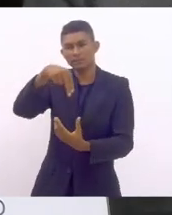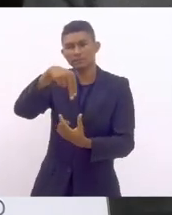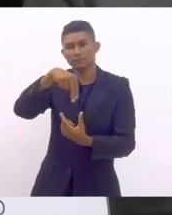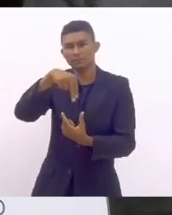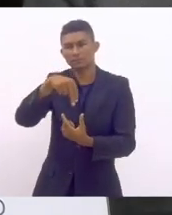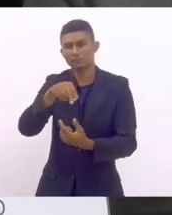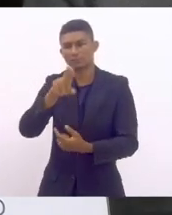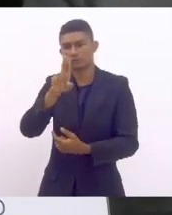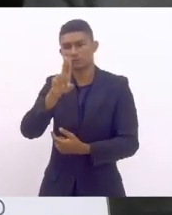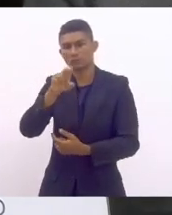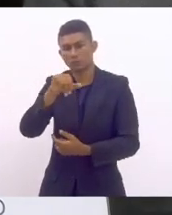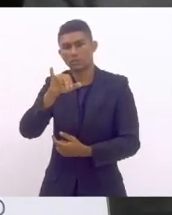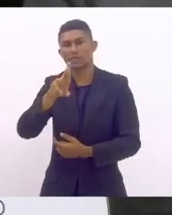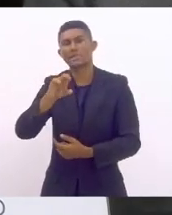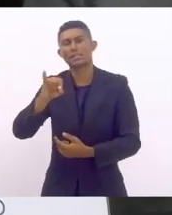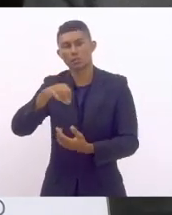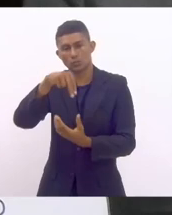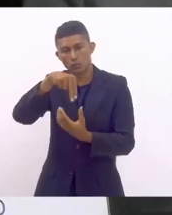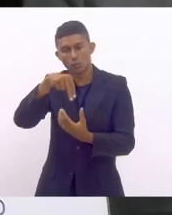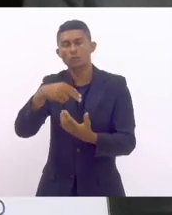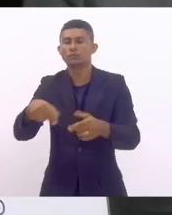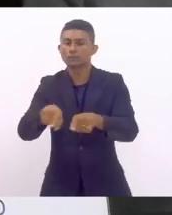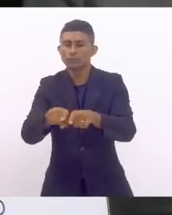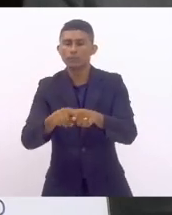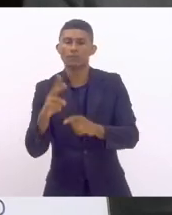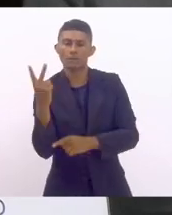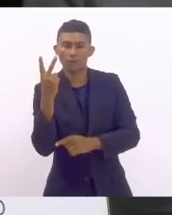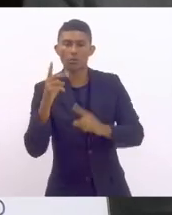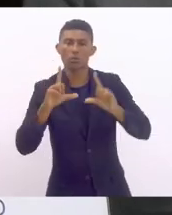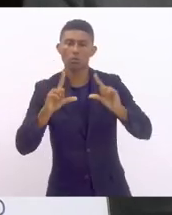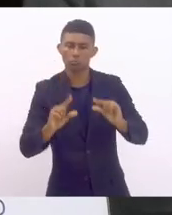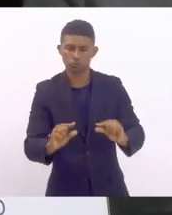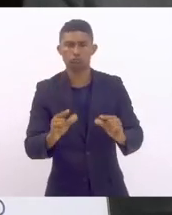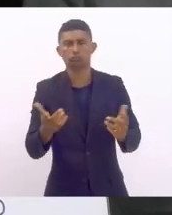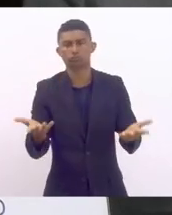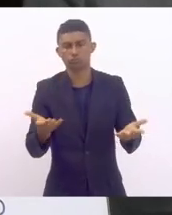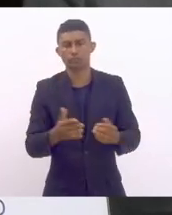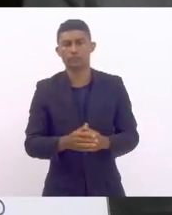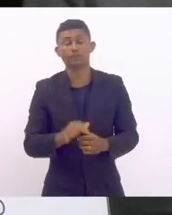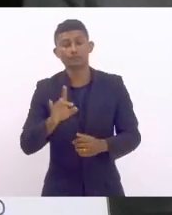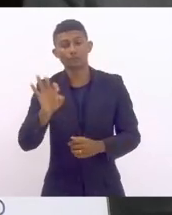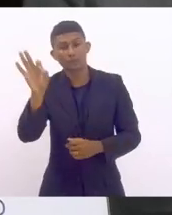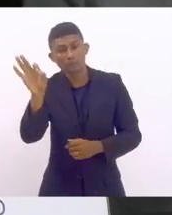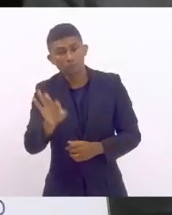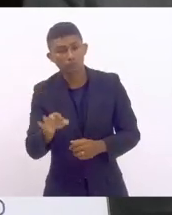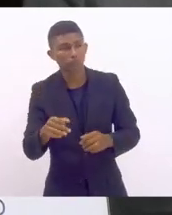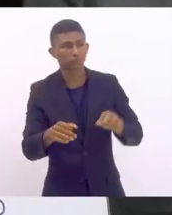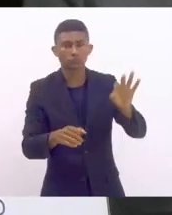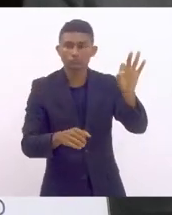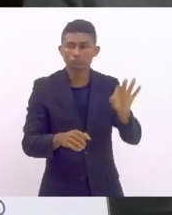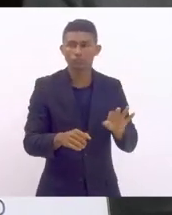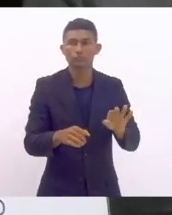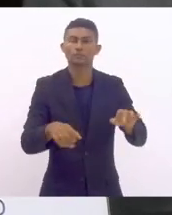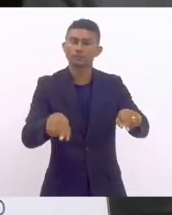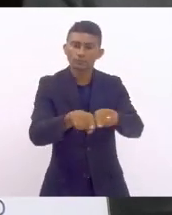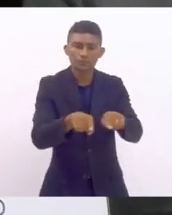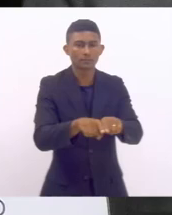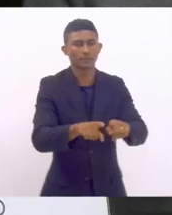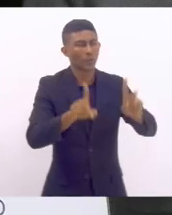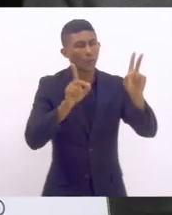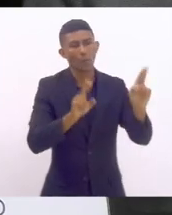teve valores absolutos menores mas os percentuais na última movimentos são muito